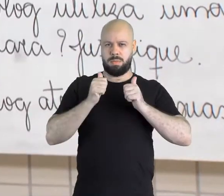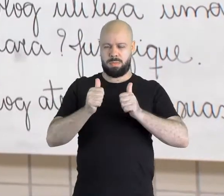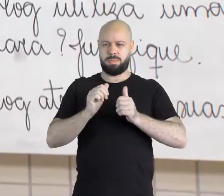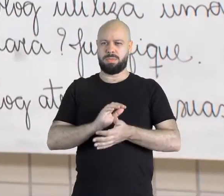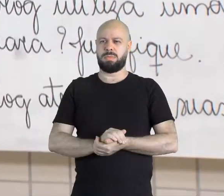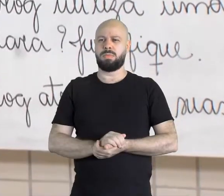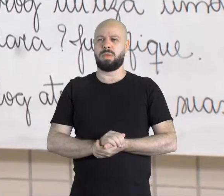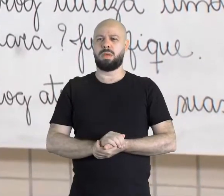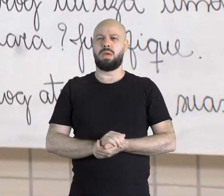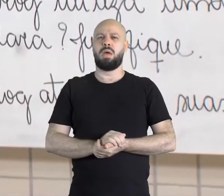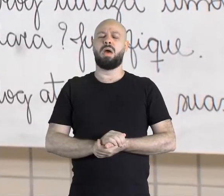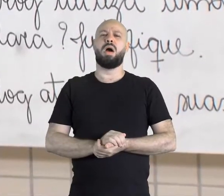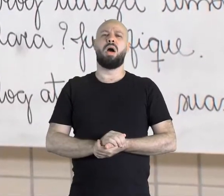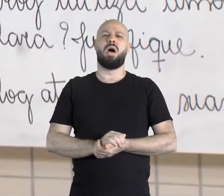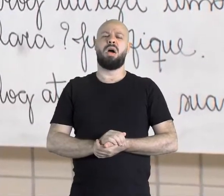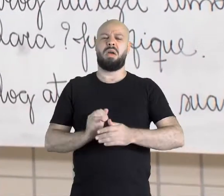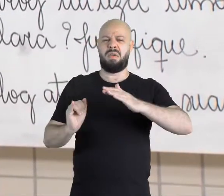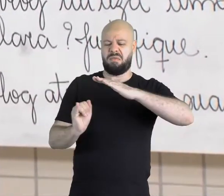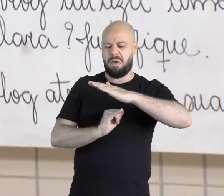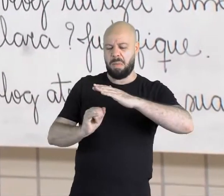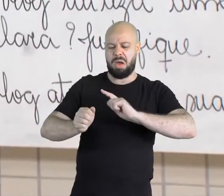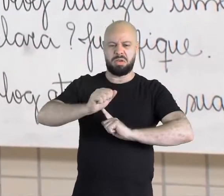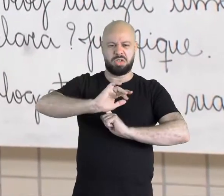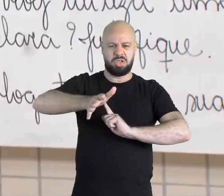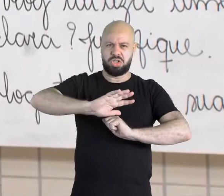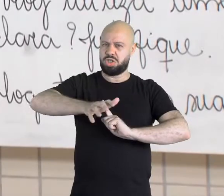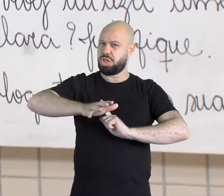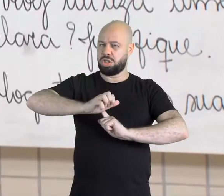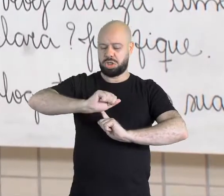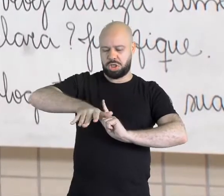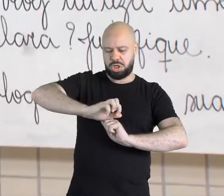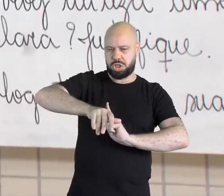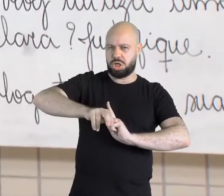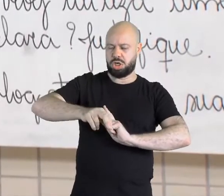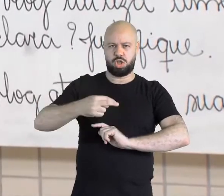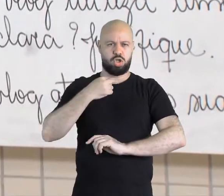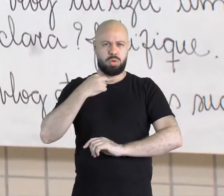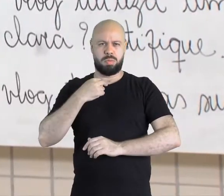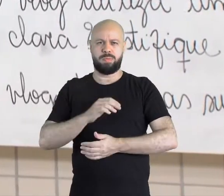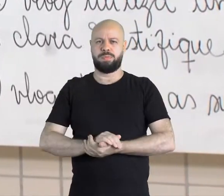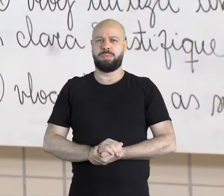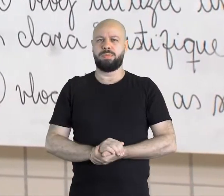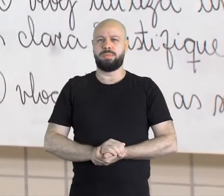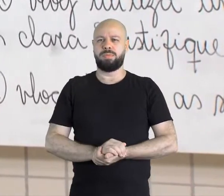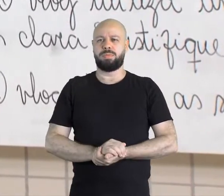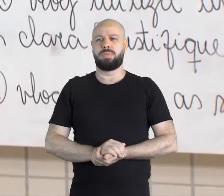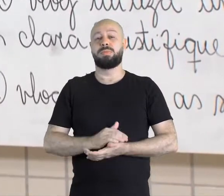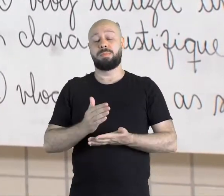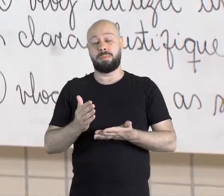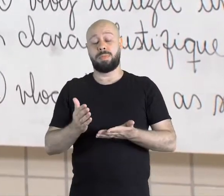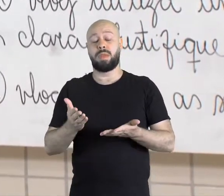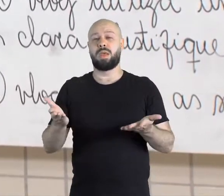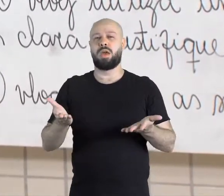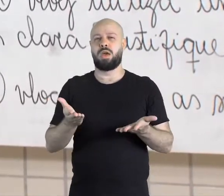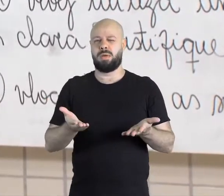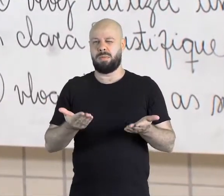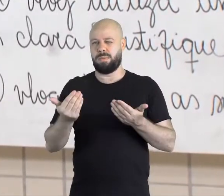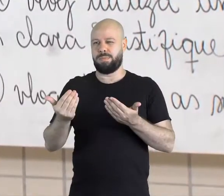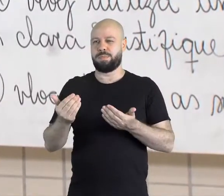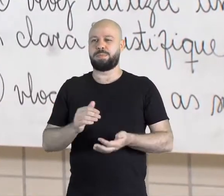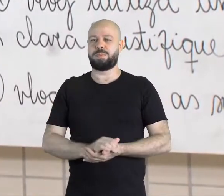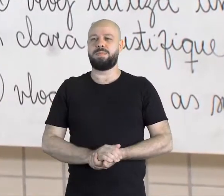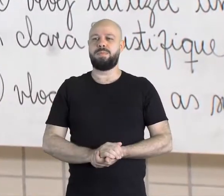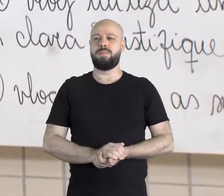usar linguagem informal, gírias, norma padrão. Tudo bem, vamos lá.